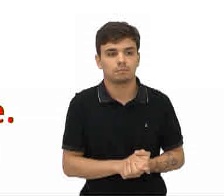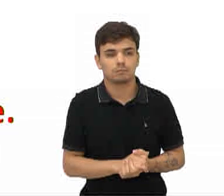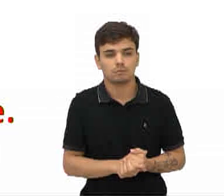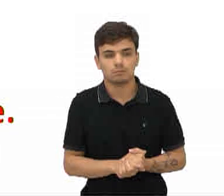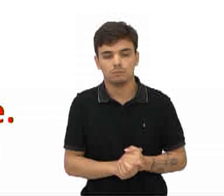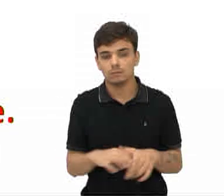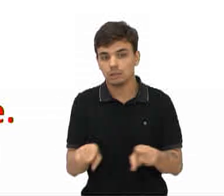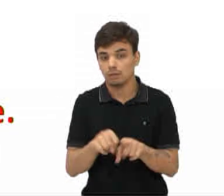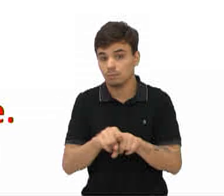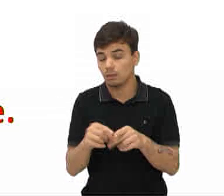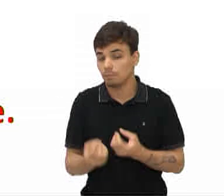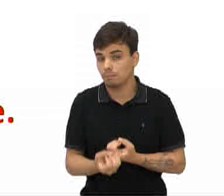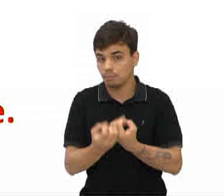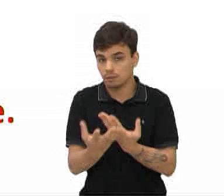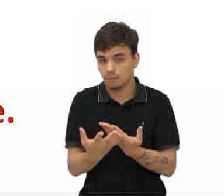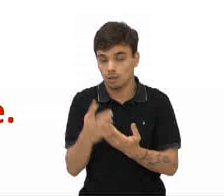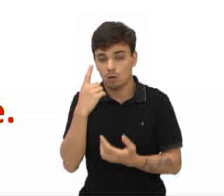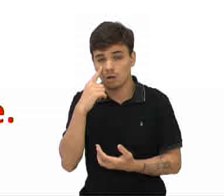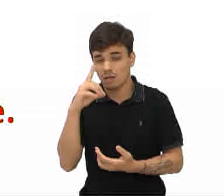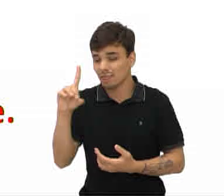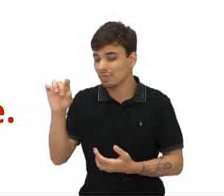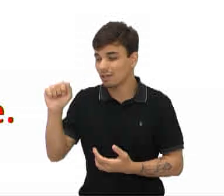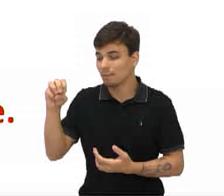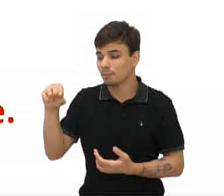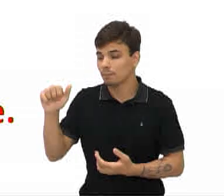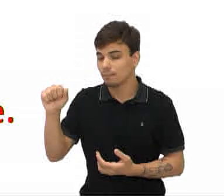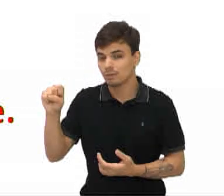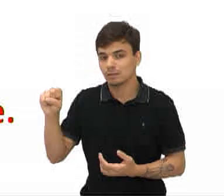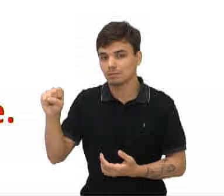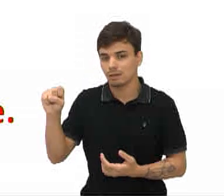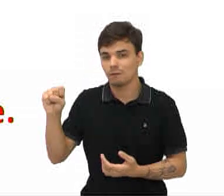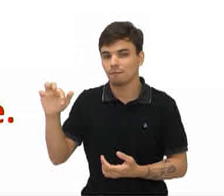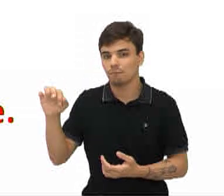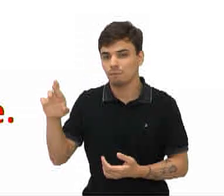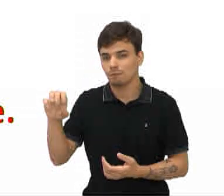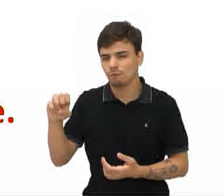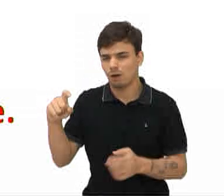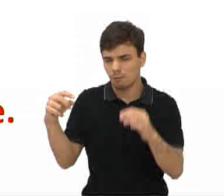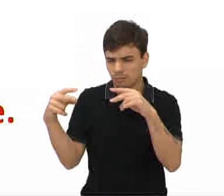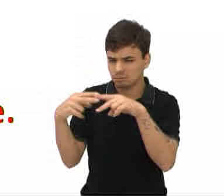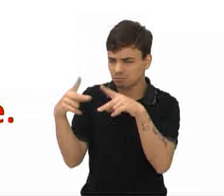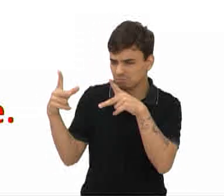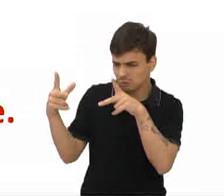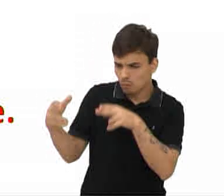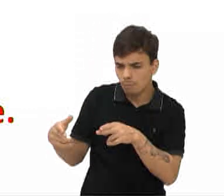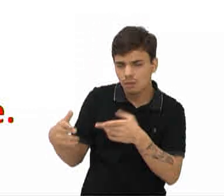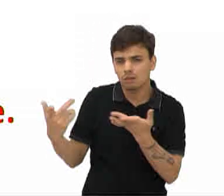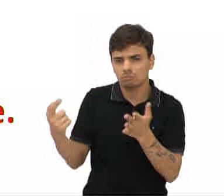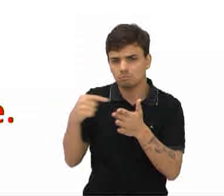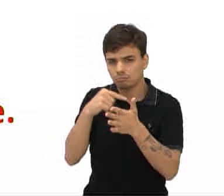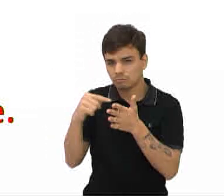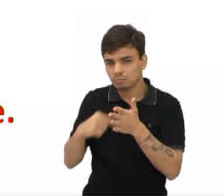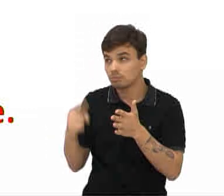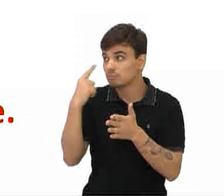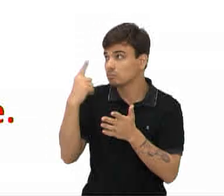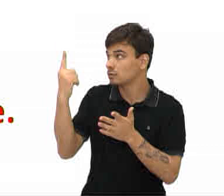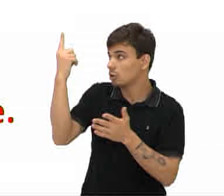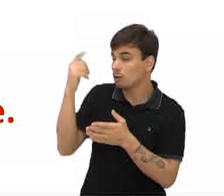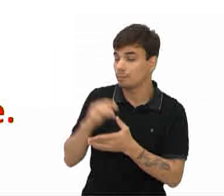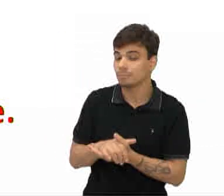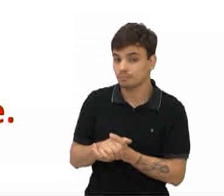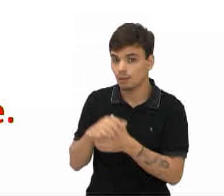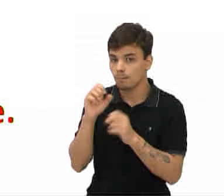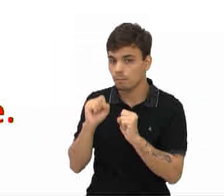pelas expressões da mesma forma, do mesmo modo, igualmente, né? Então, você pode